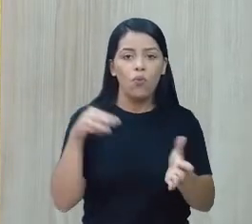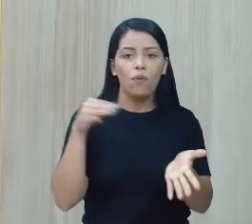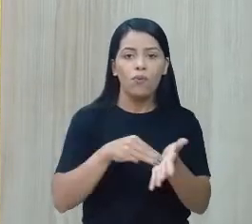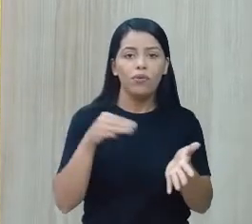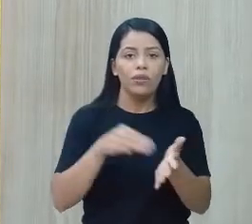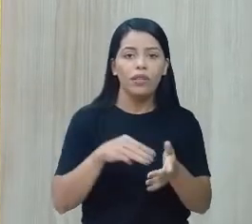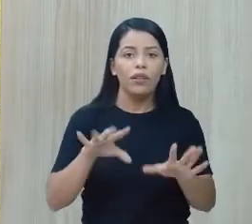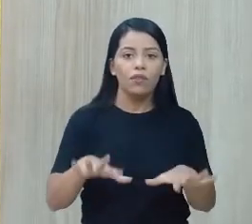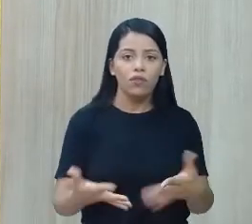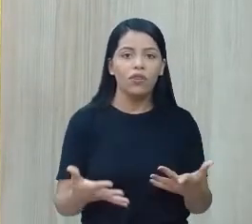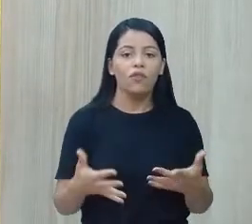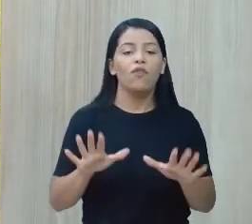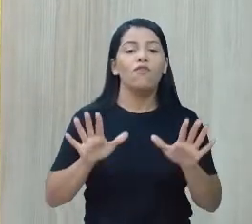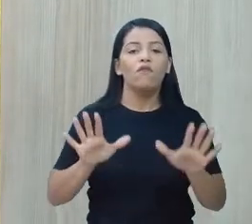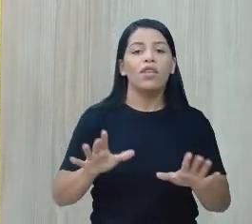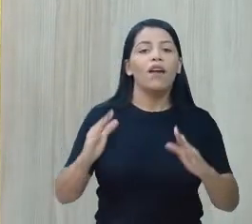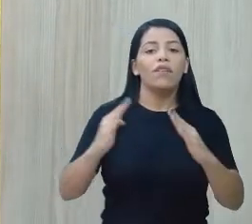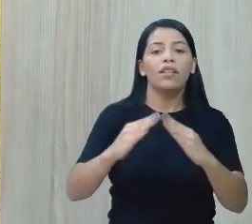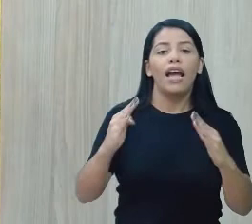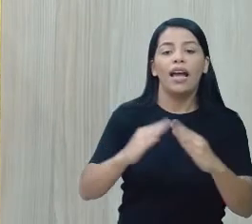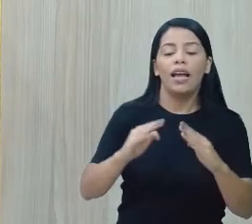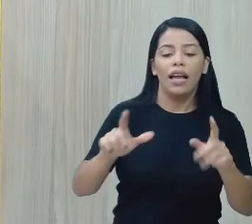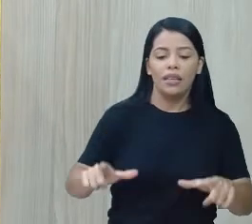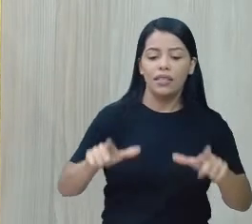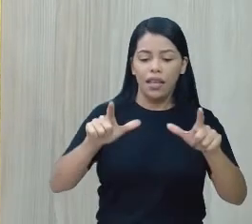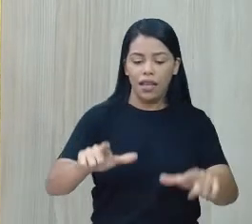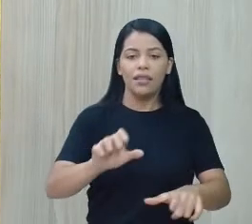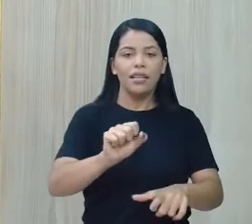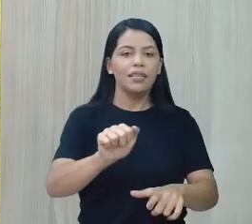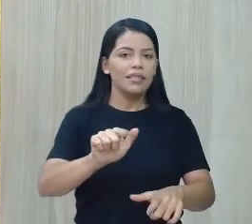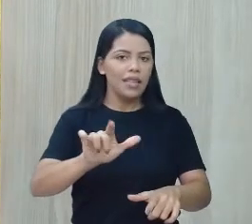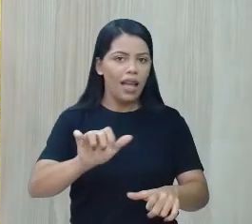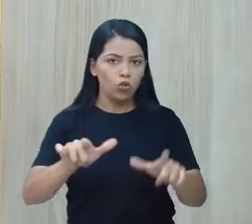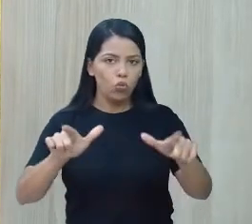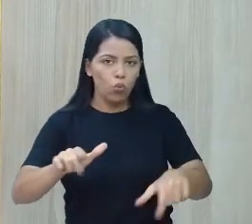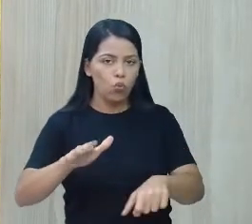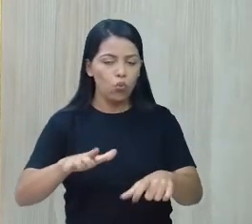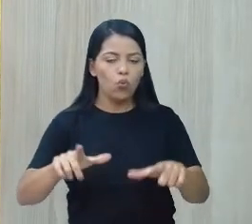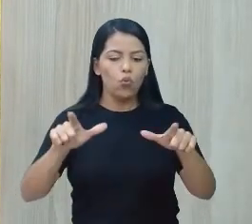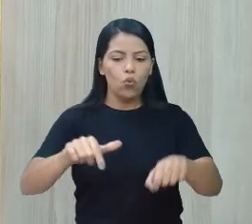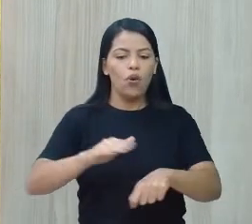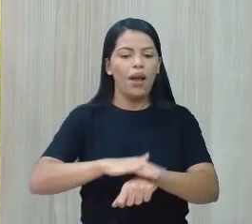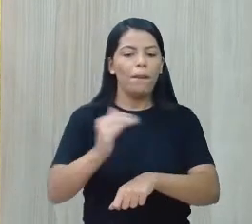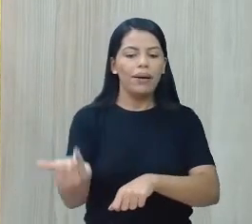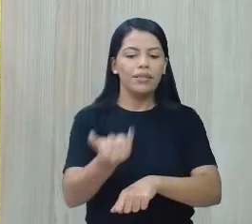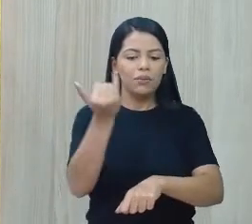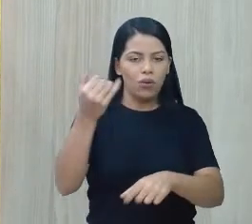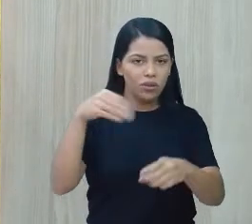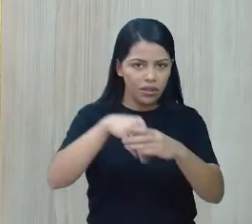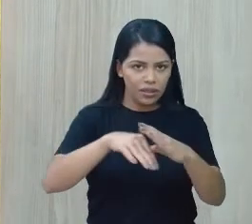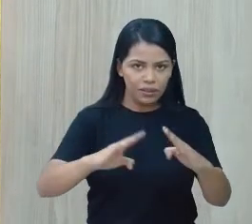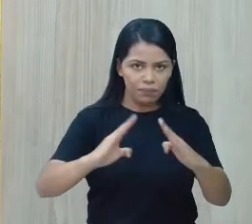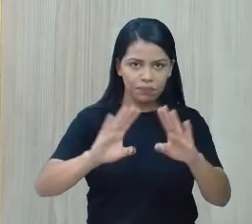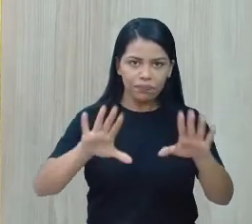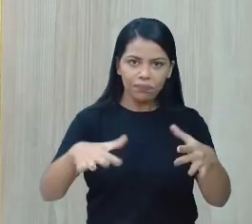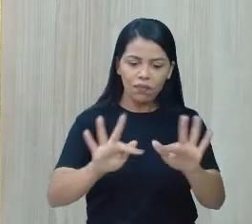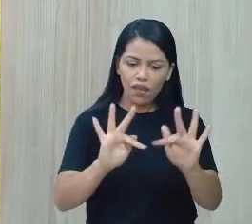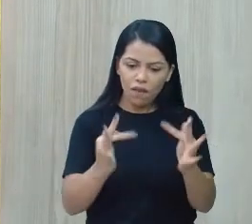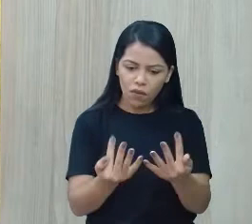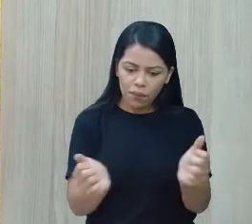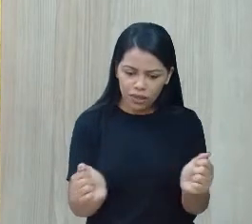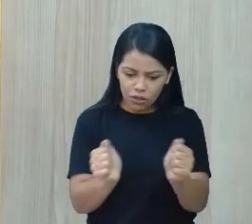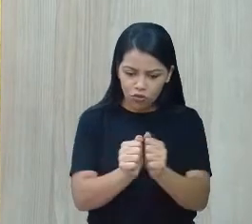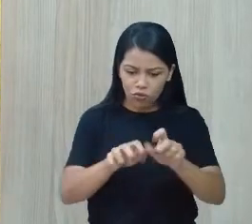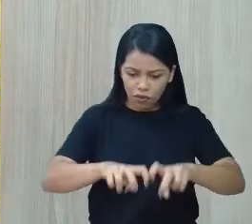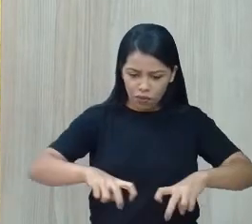no local mais importante da casa. Sim. Depois você falou aí do telégrafo, falou dos papiros egípcios, né? Sim. Que foi